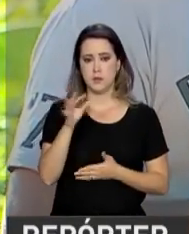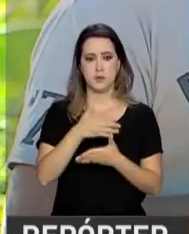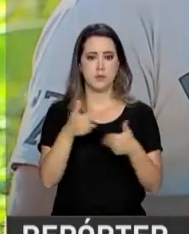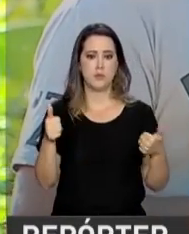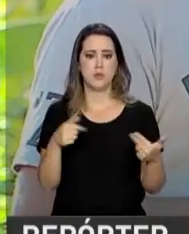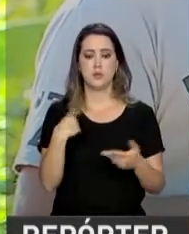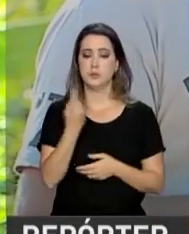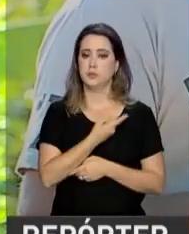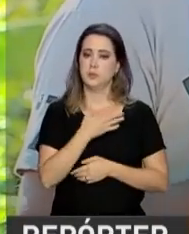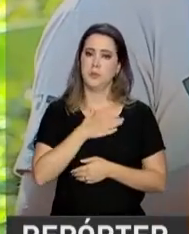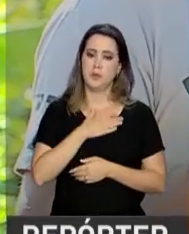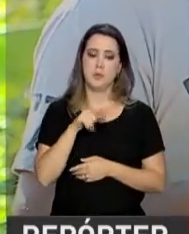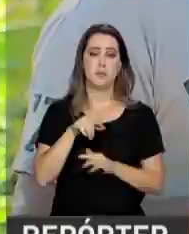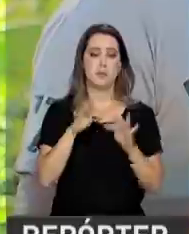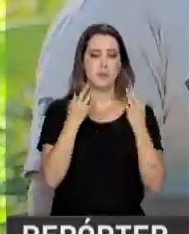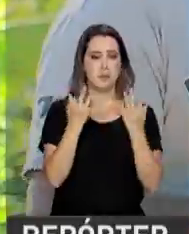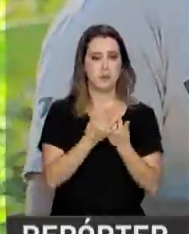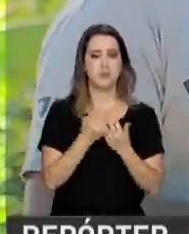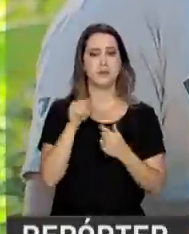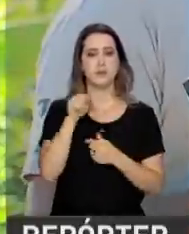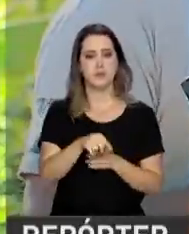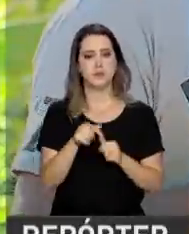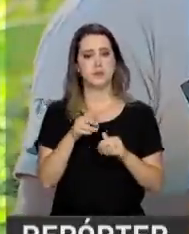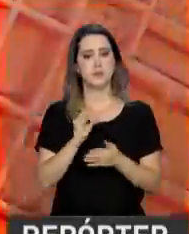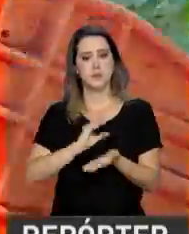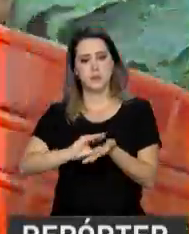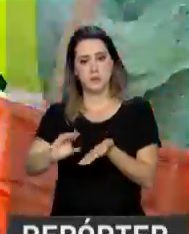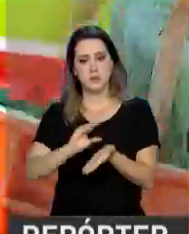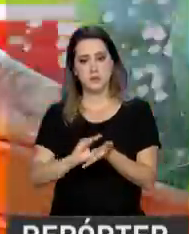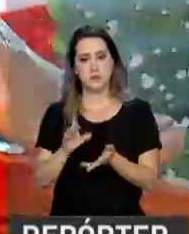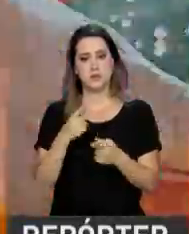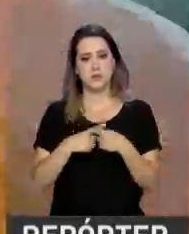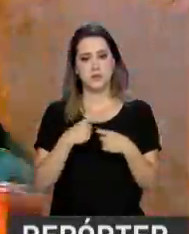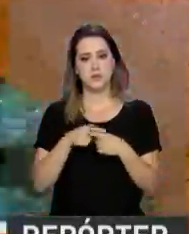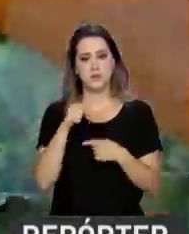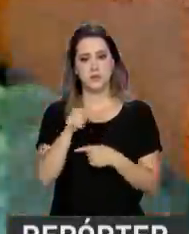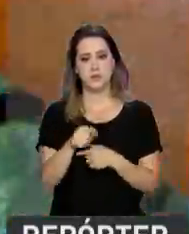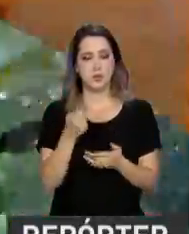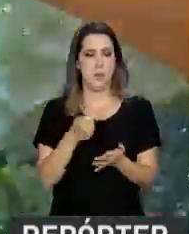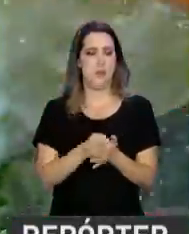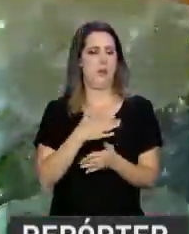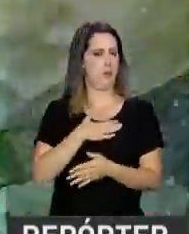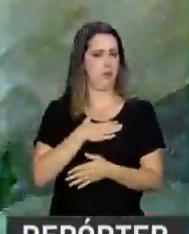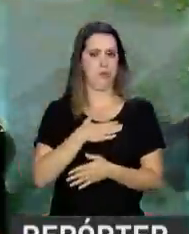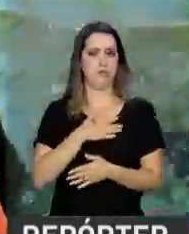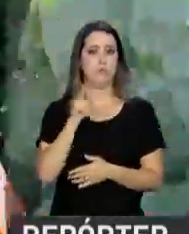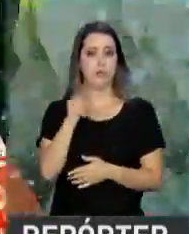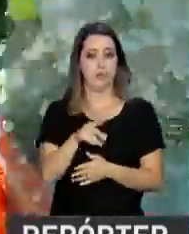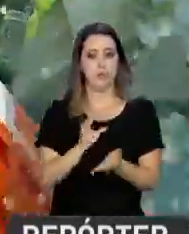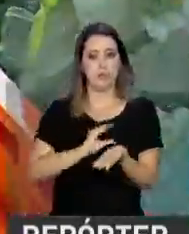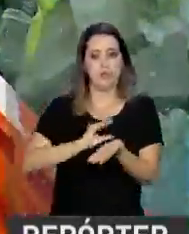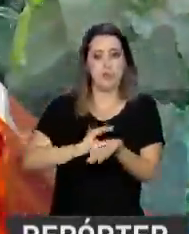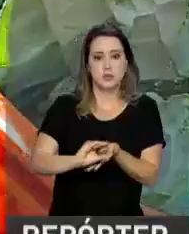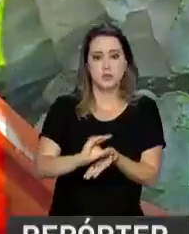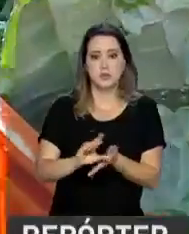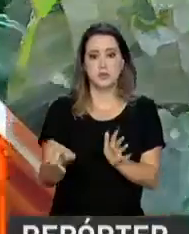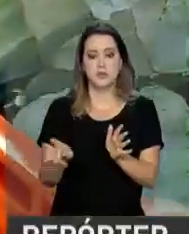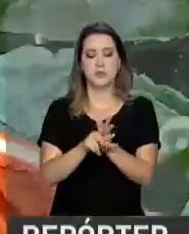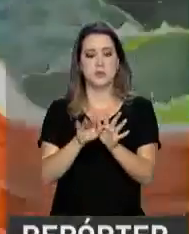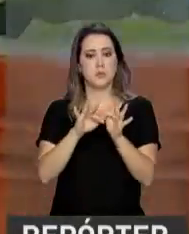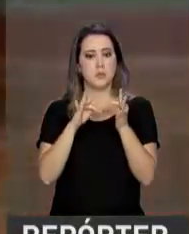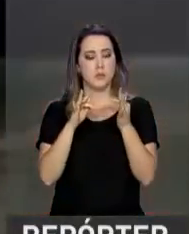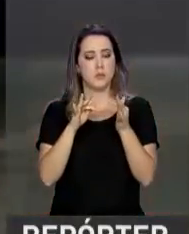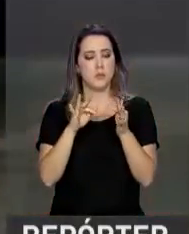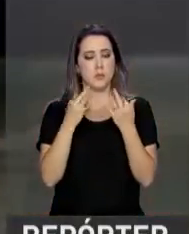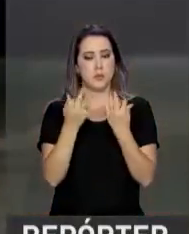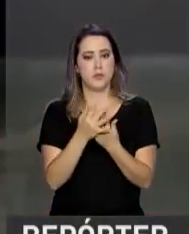como por essa família é que tá aqui investir não é que hoje elas não me pagam ela faz um investimento na saúde delas